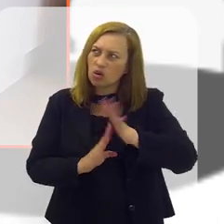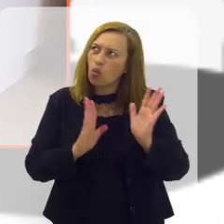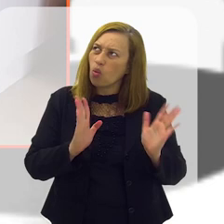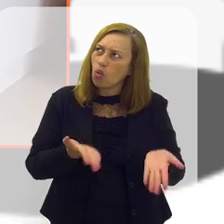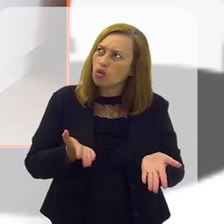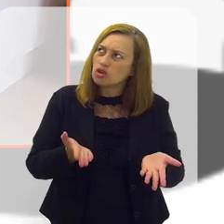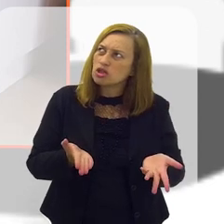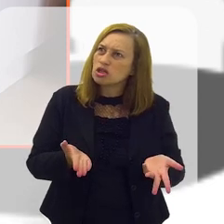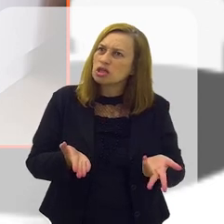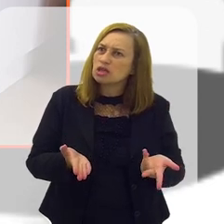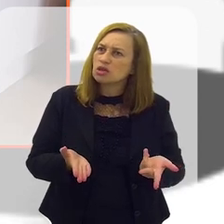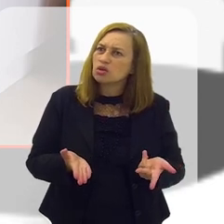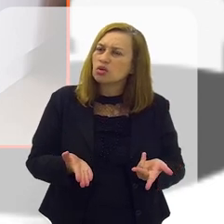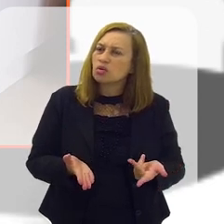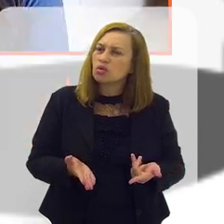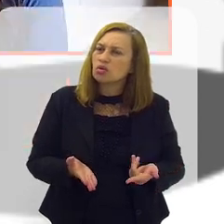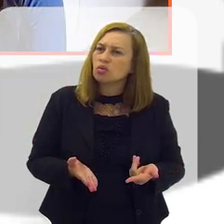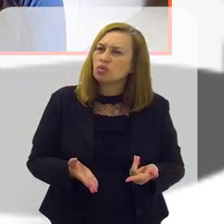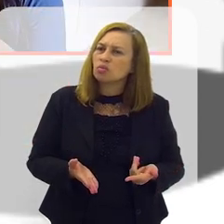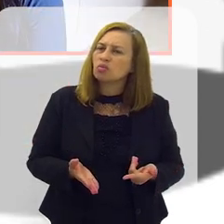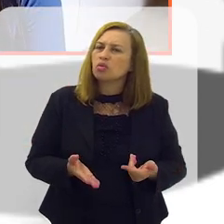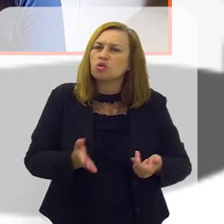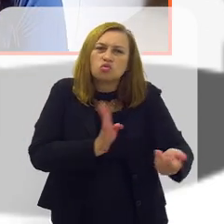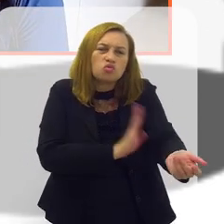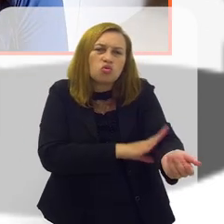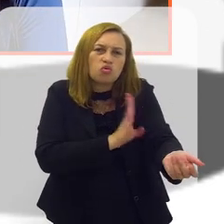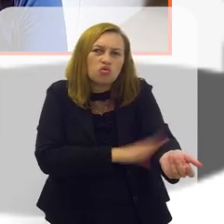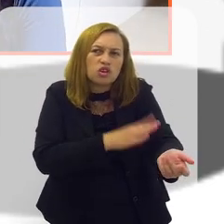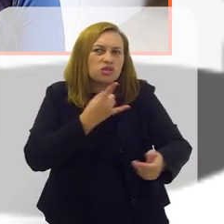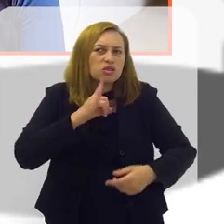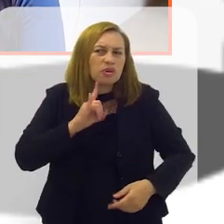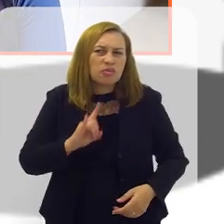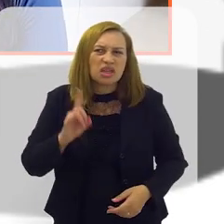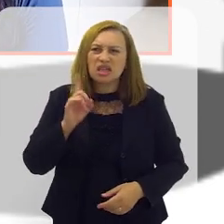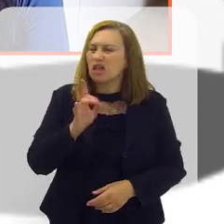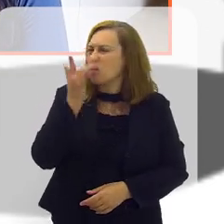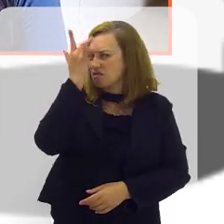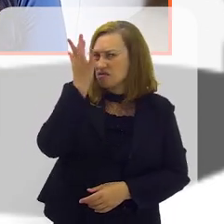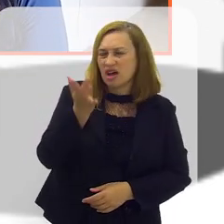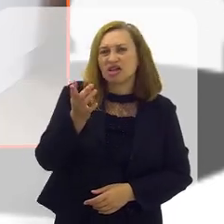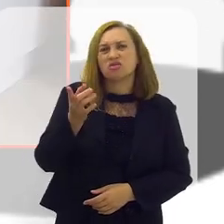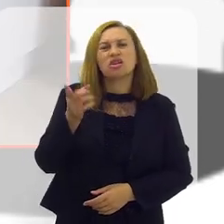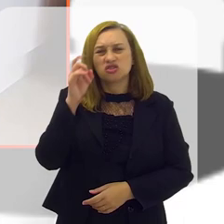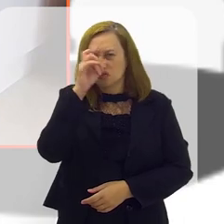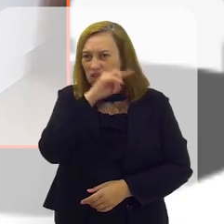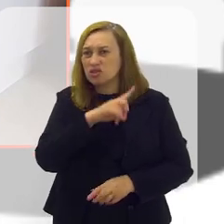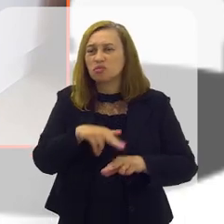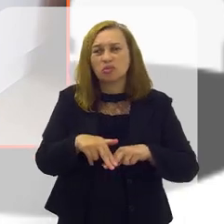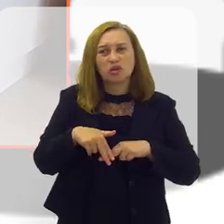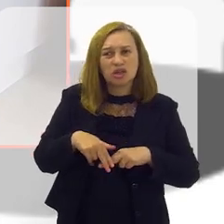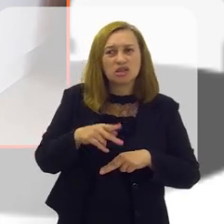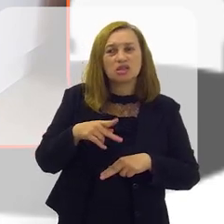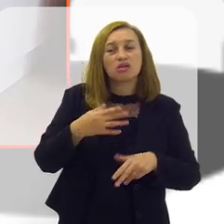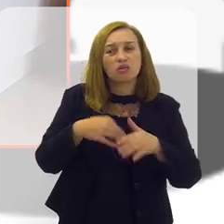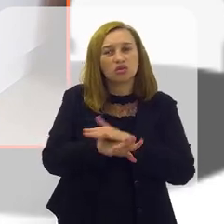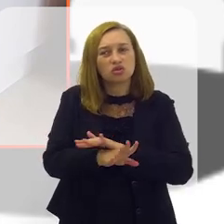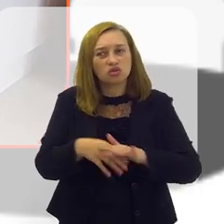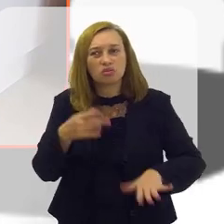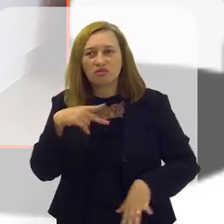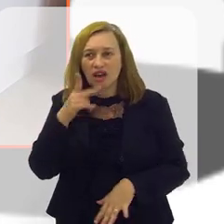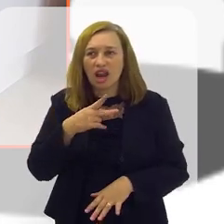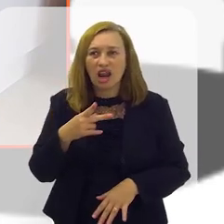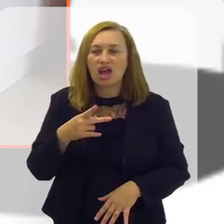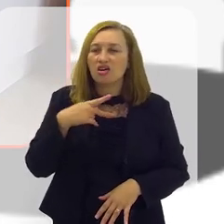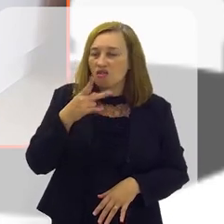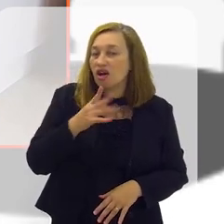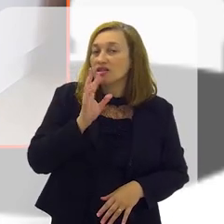por conta de uma compulsão não é algo fácil, é muito dolorido. Por isso que eu costumo dizer,